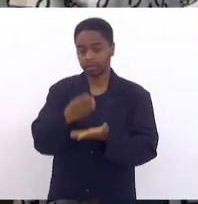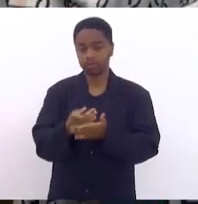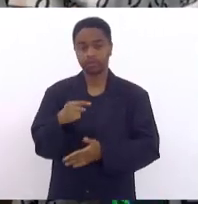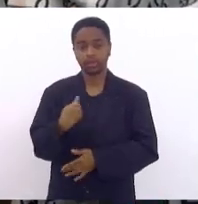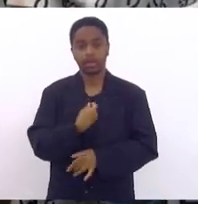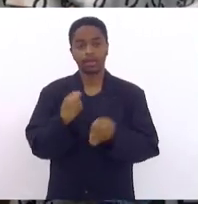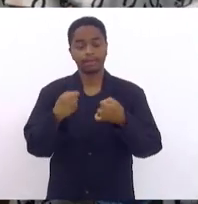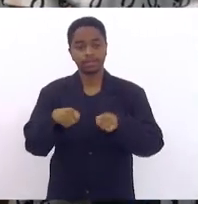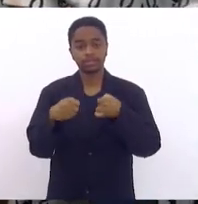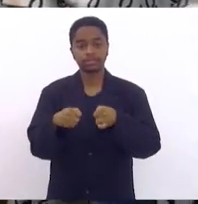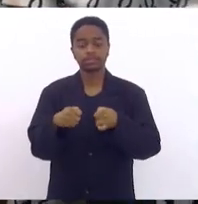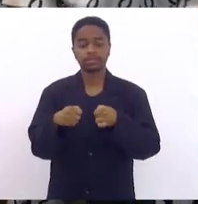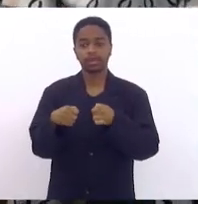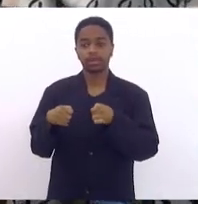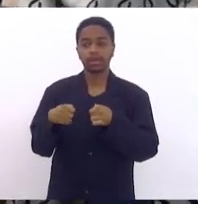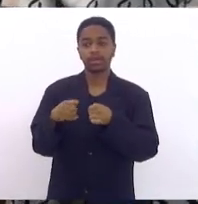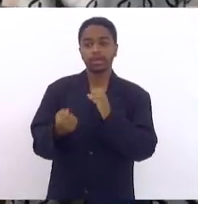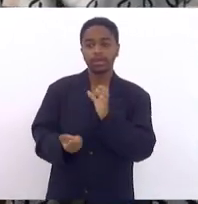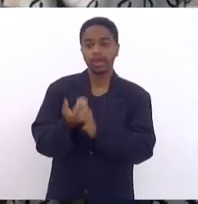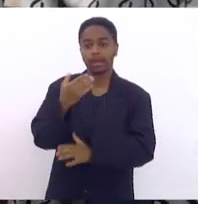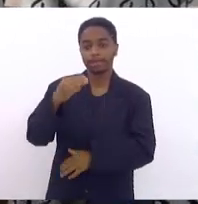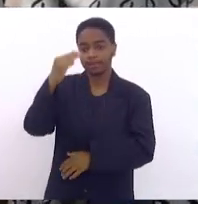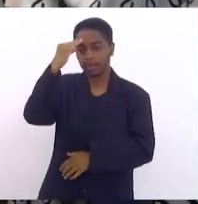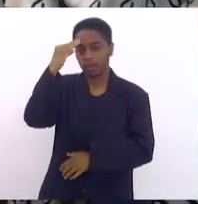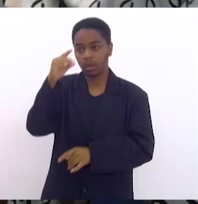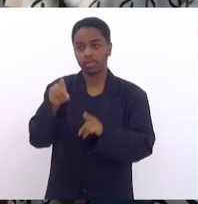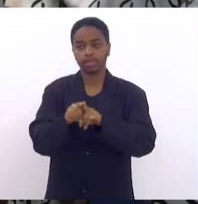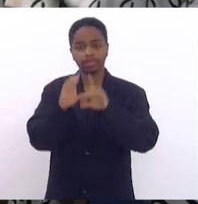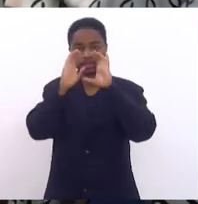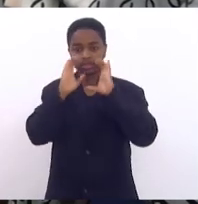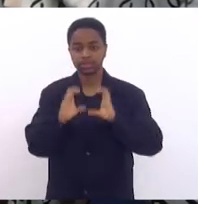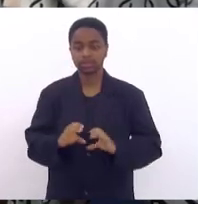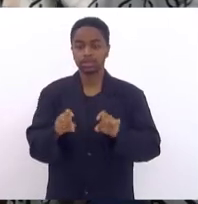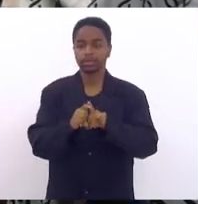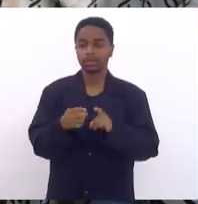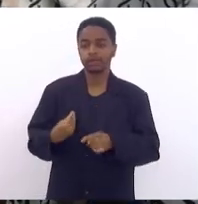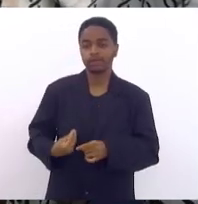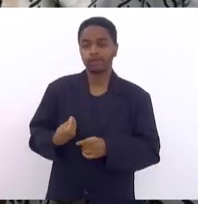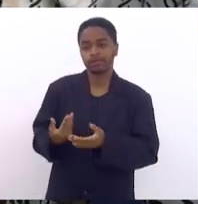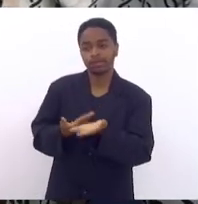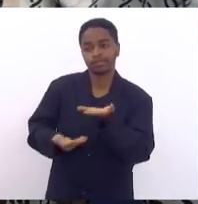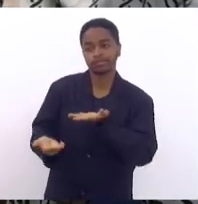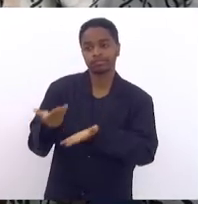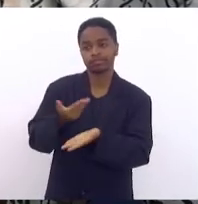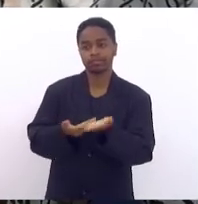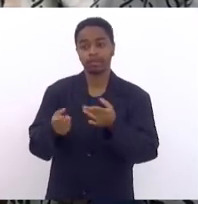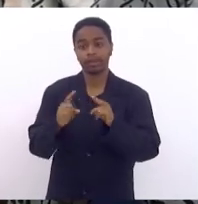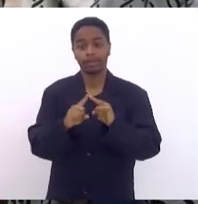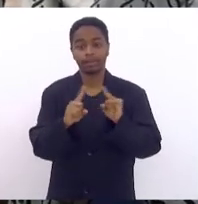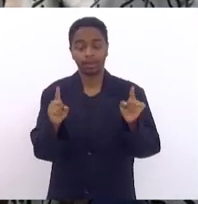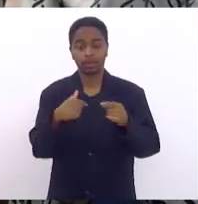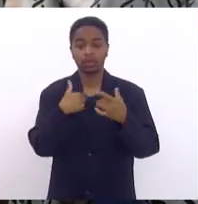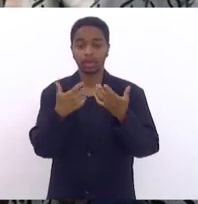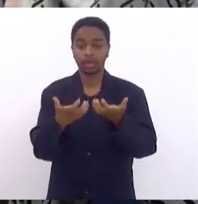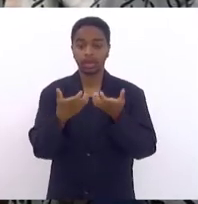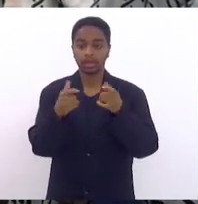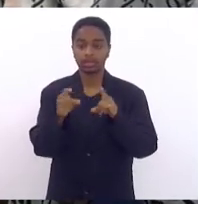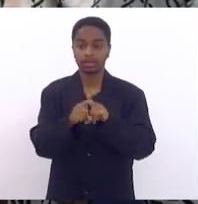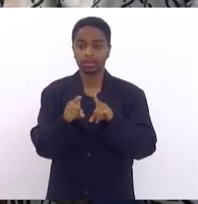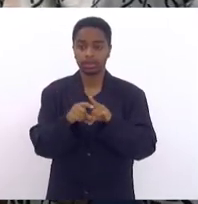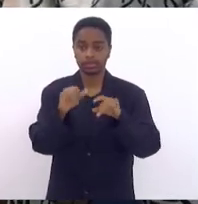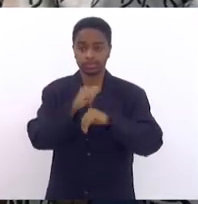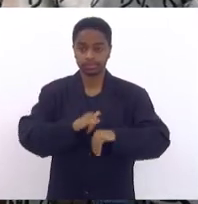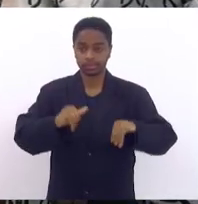memória, cidadania e, sobretudo, uma convivencialidade. Mas eu queria também me pronunciar